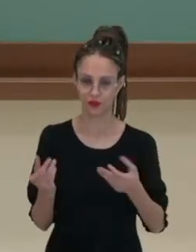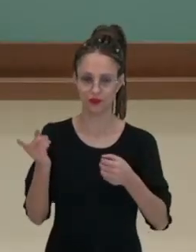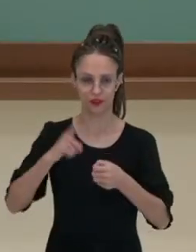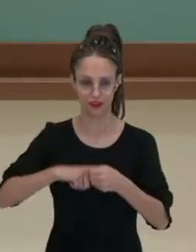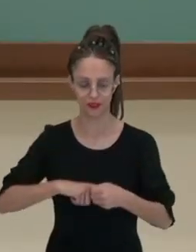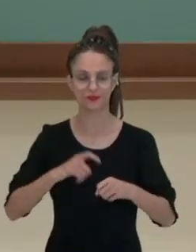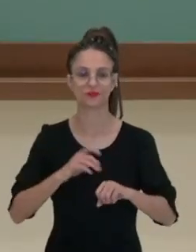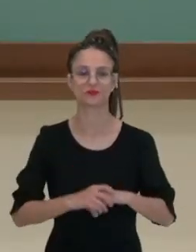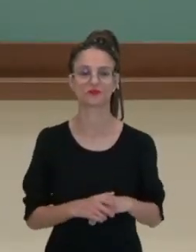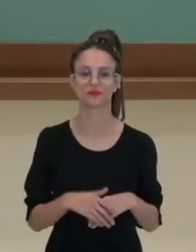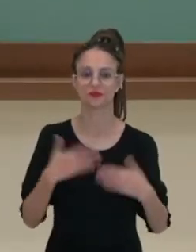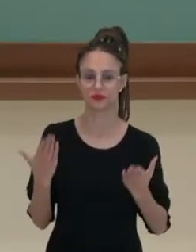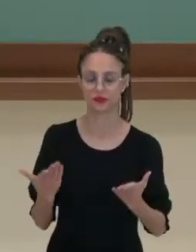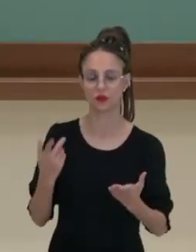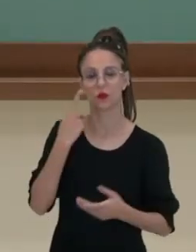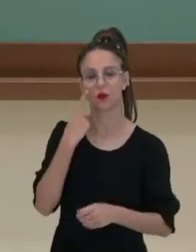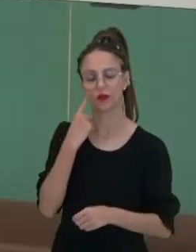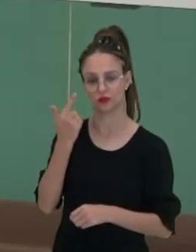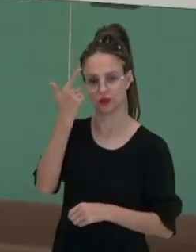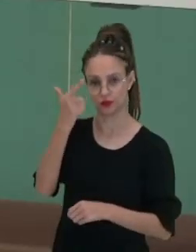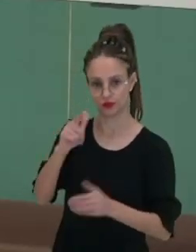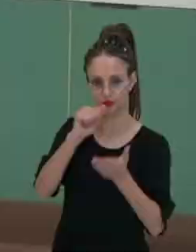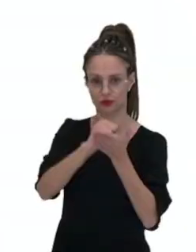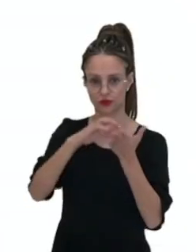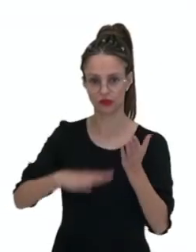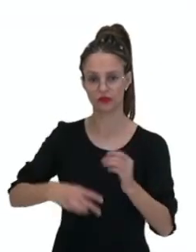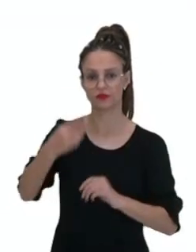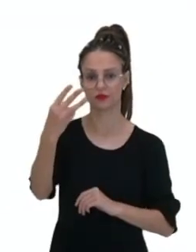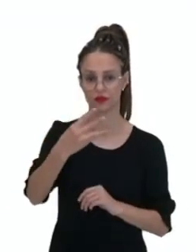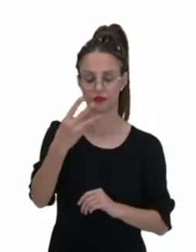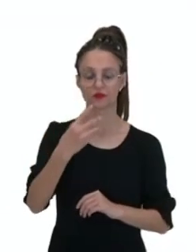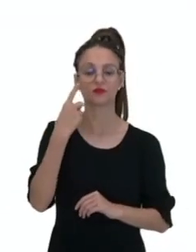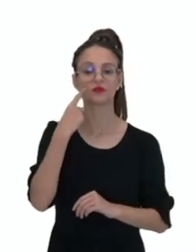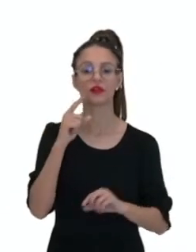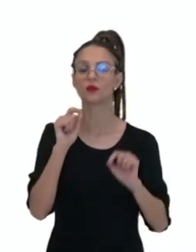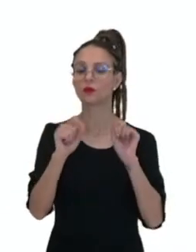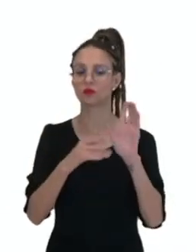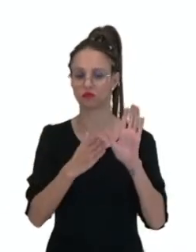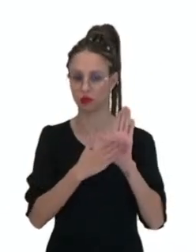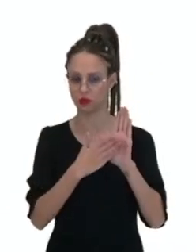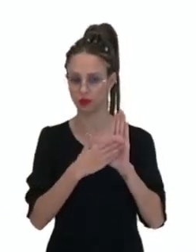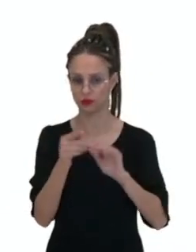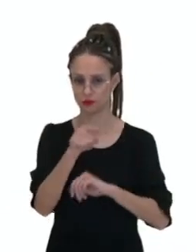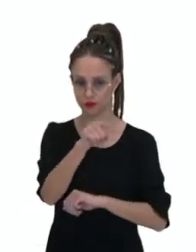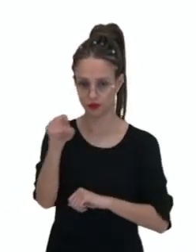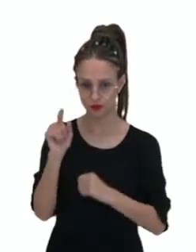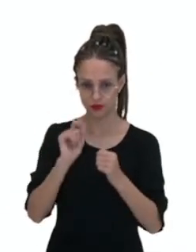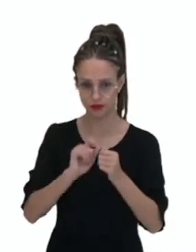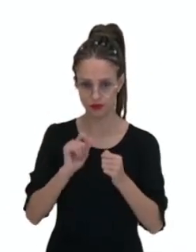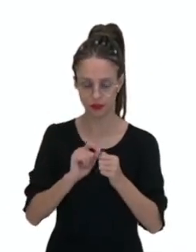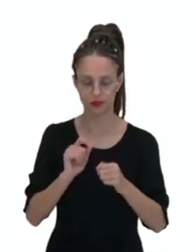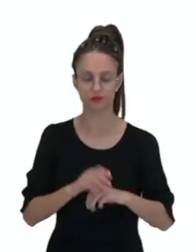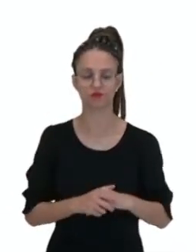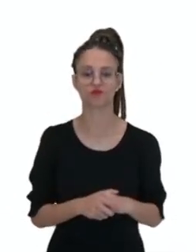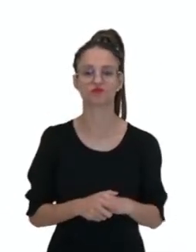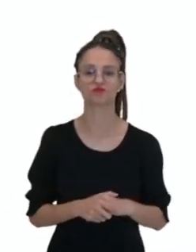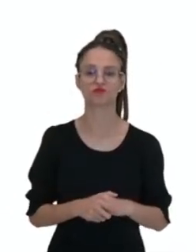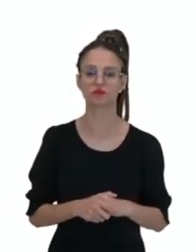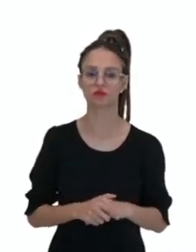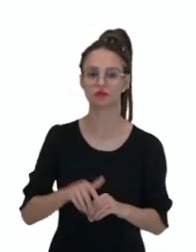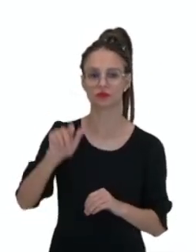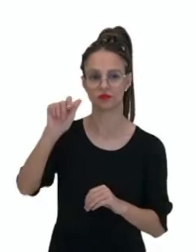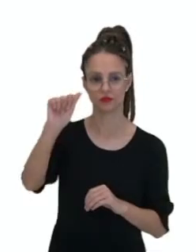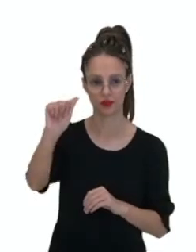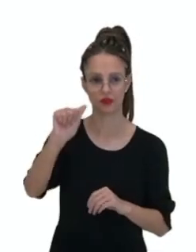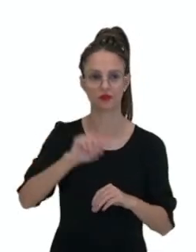voltei. Retomando a atividade 3, vamos ver o que era proposto para vocês fazerem aí durante o intervalinho. Então, na letra